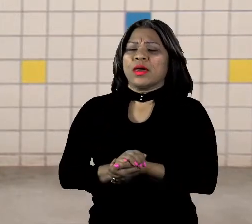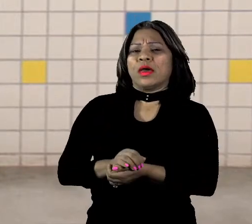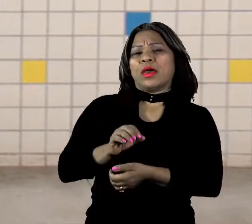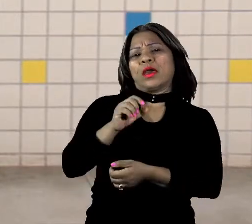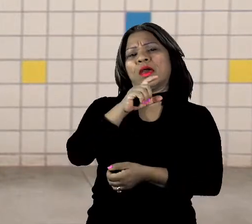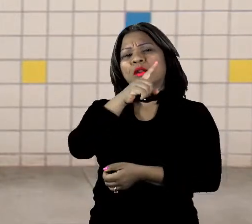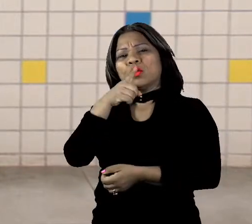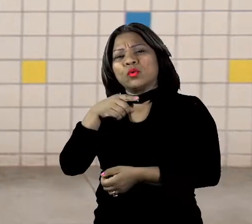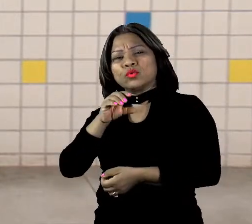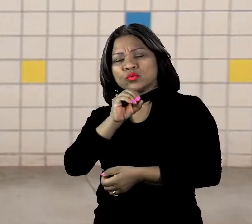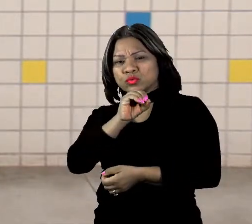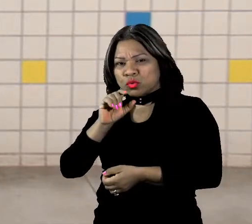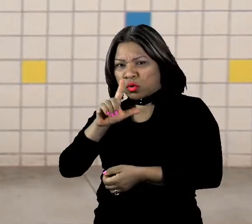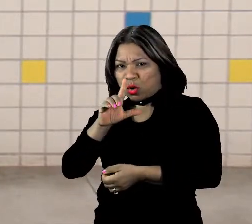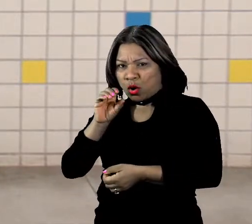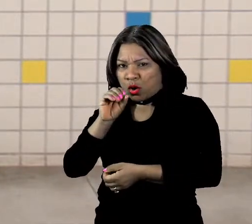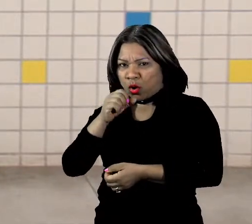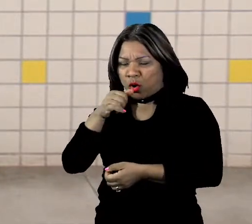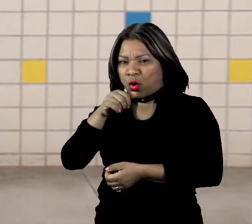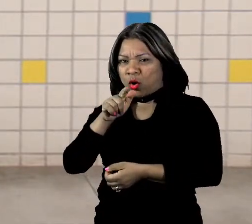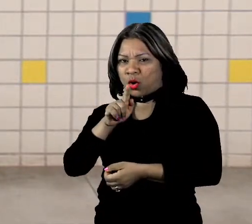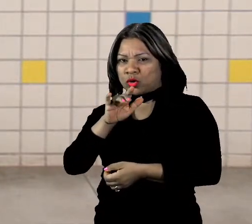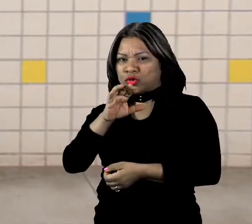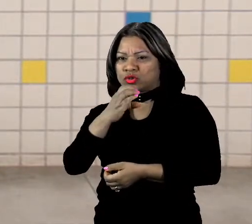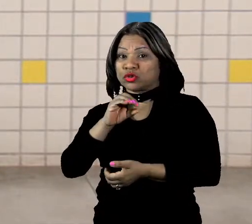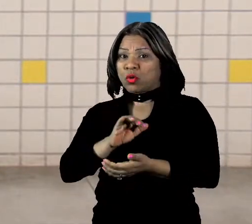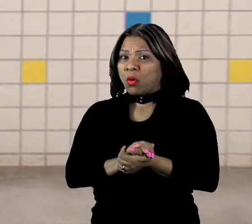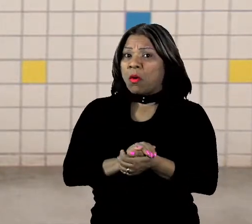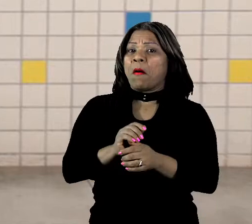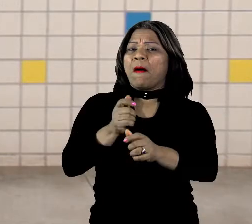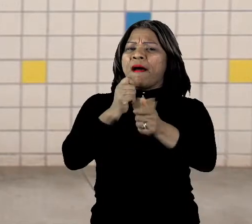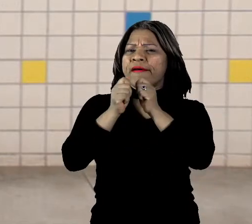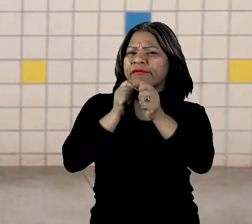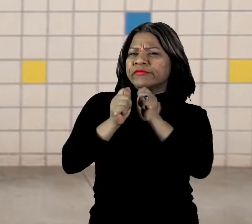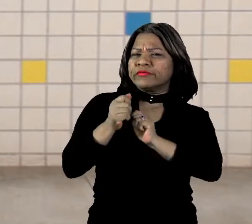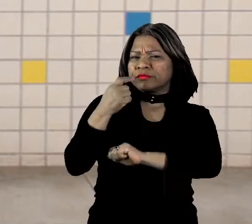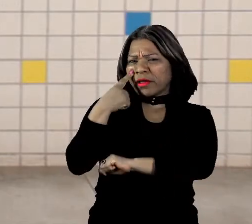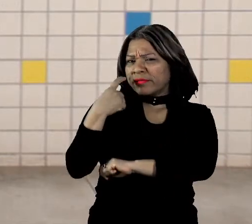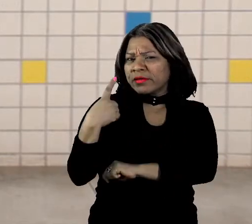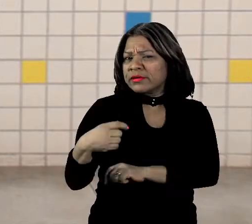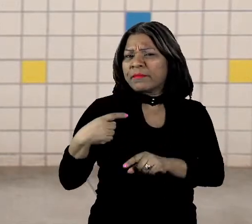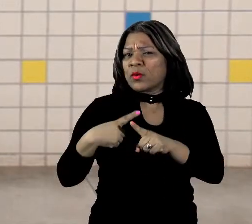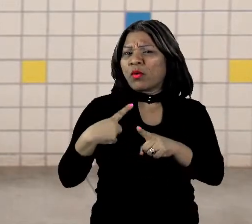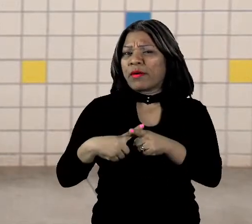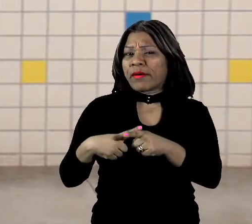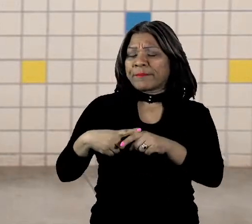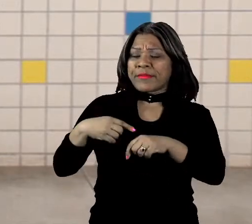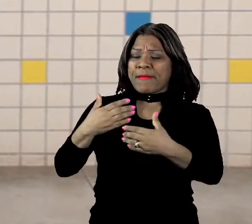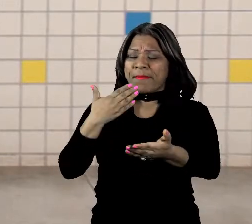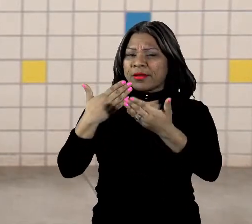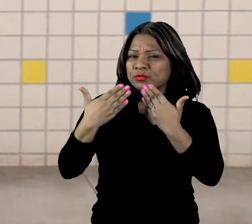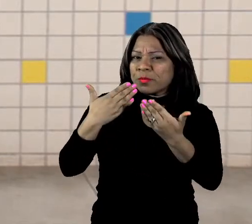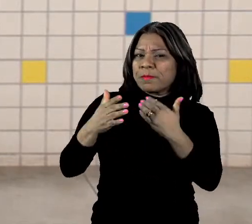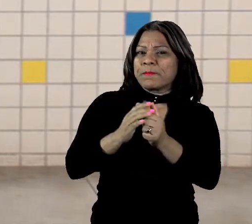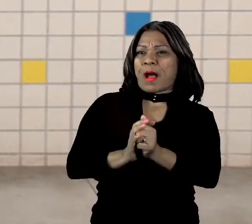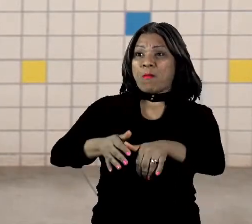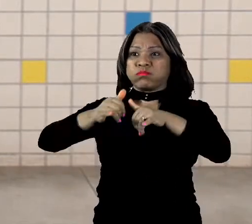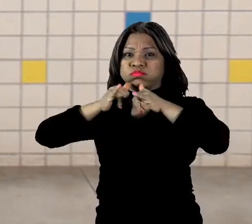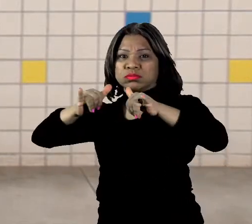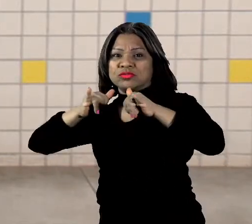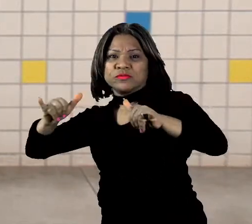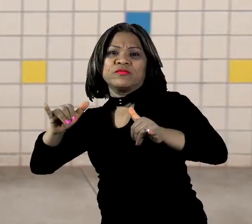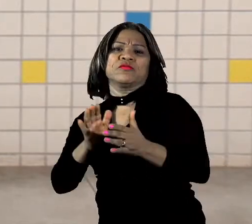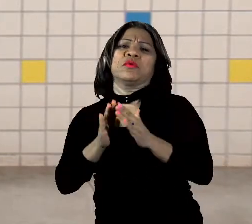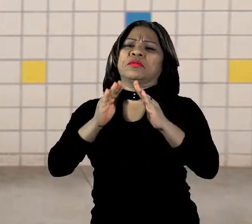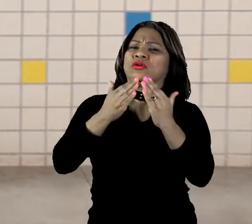Porque a entrevista é interessante porque a pessoa bate um papo e divulga, seja na escola, seja na TV,